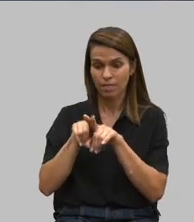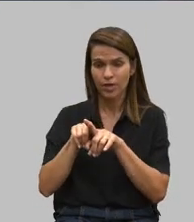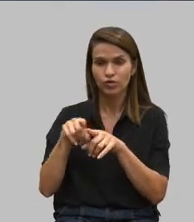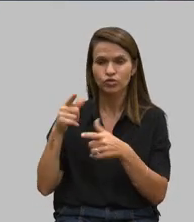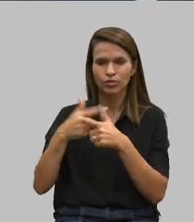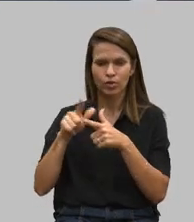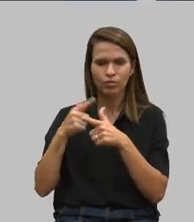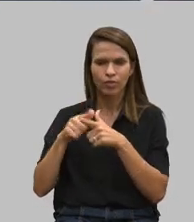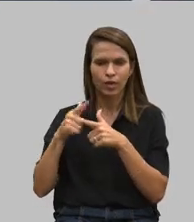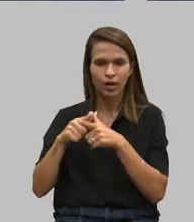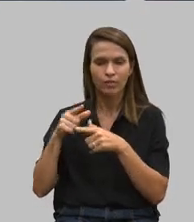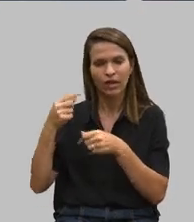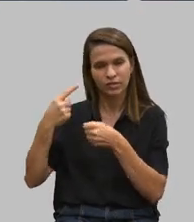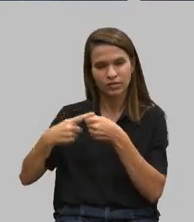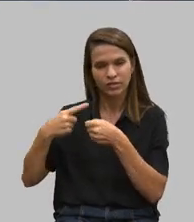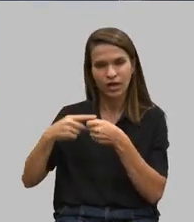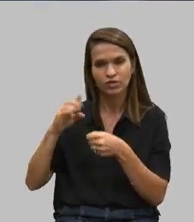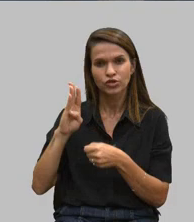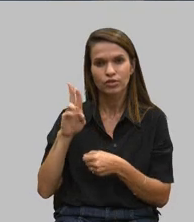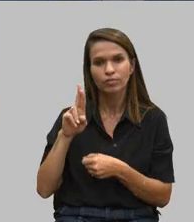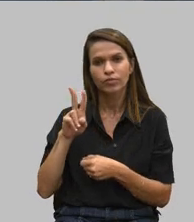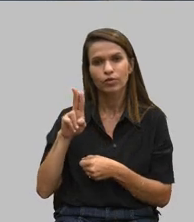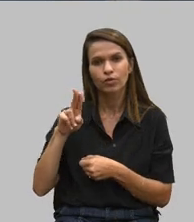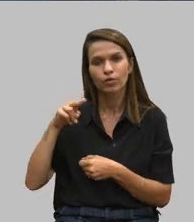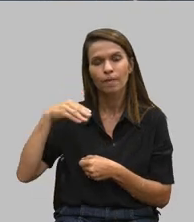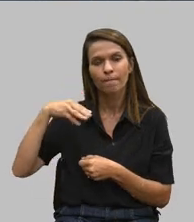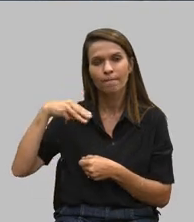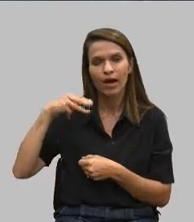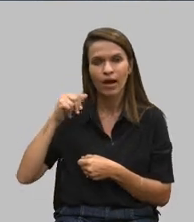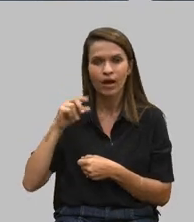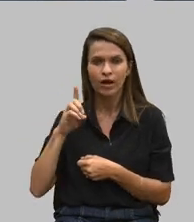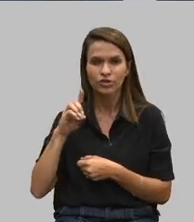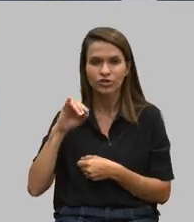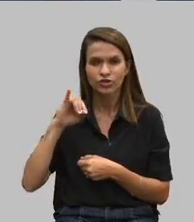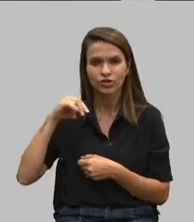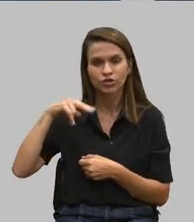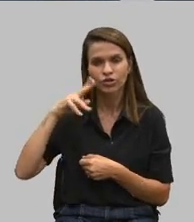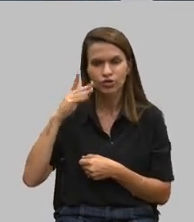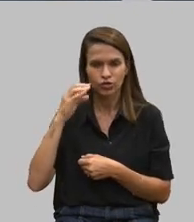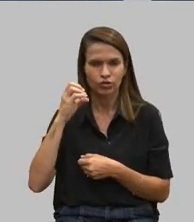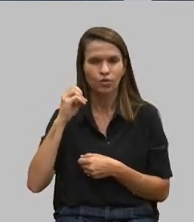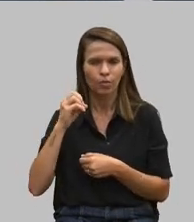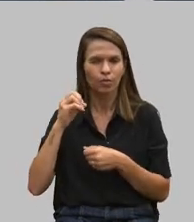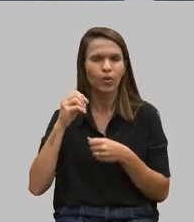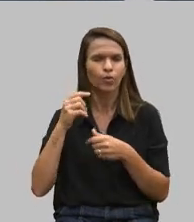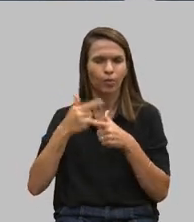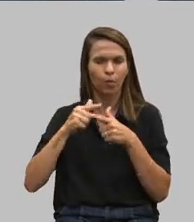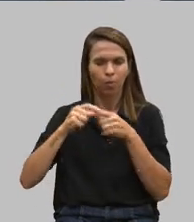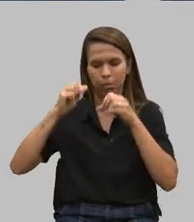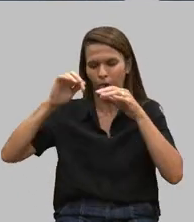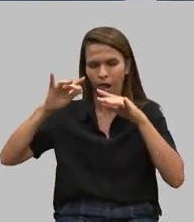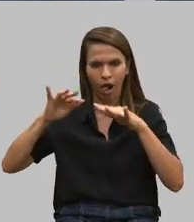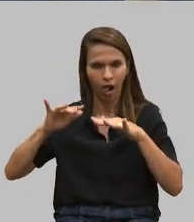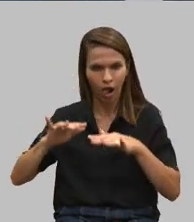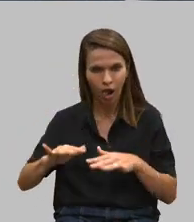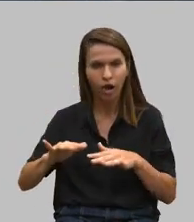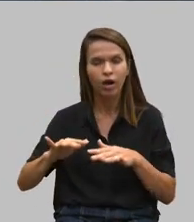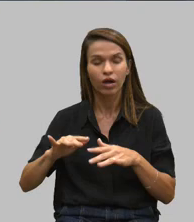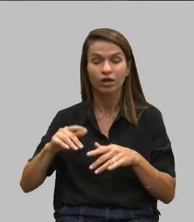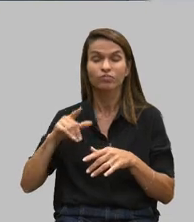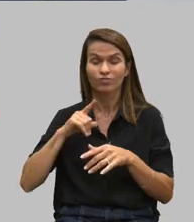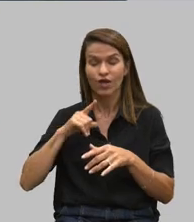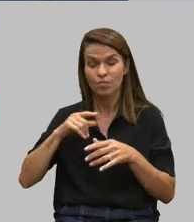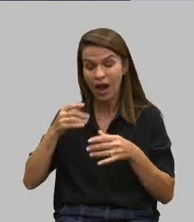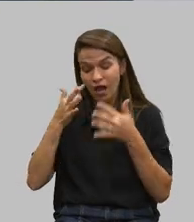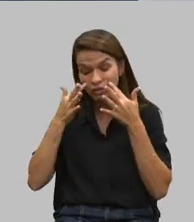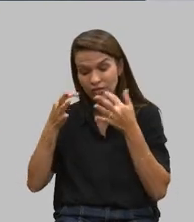Brumadinho que nós teremos agora em novembro uma audiência pública aqui para um cuidado integral com esse pessoal